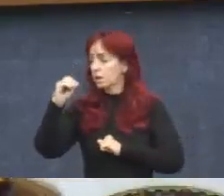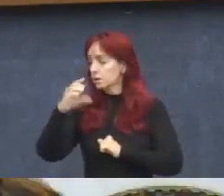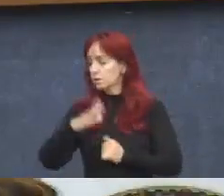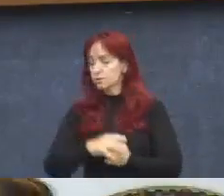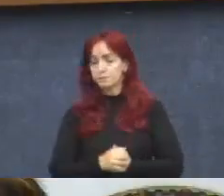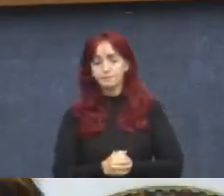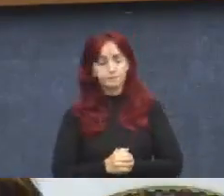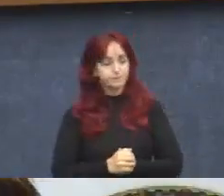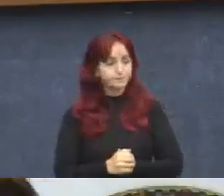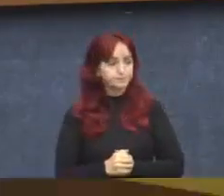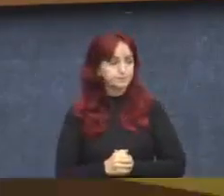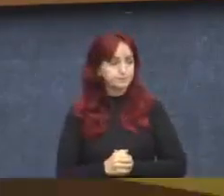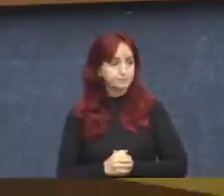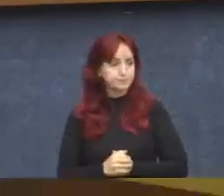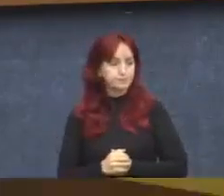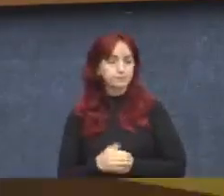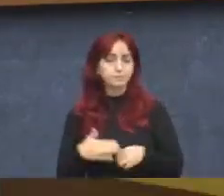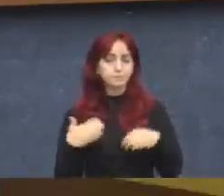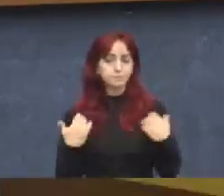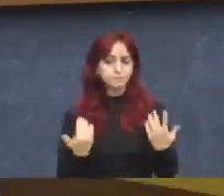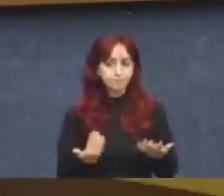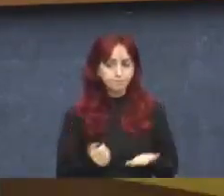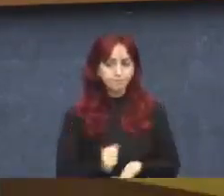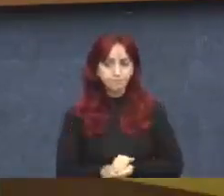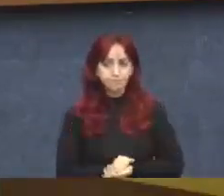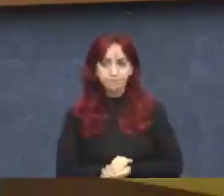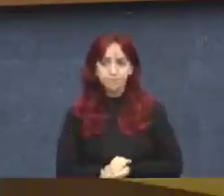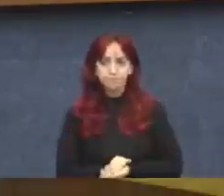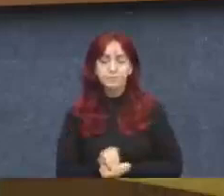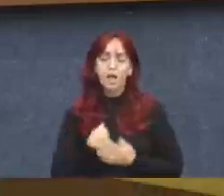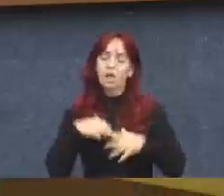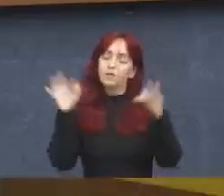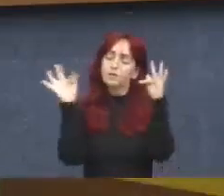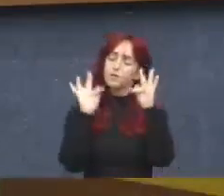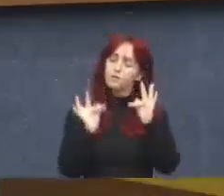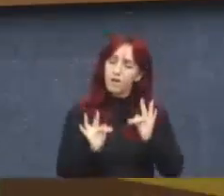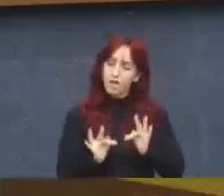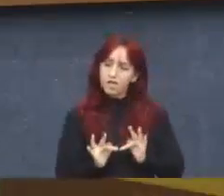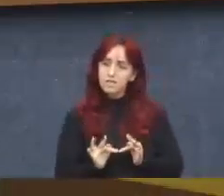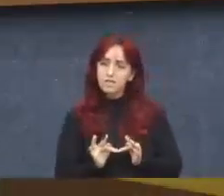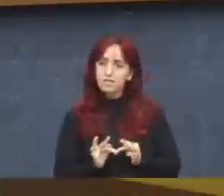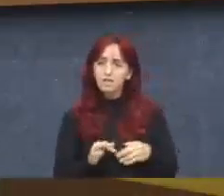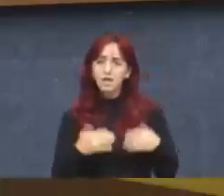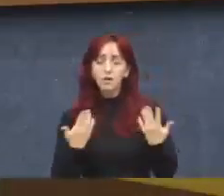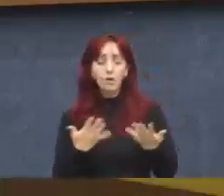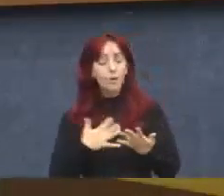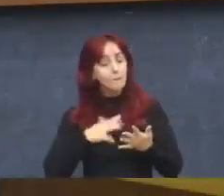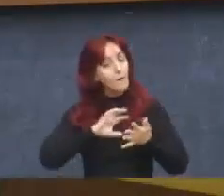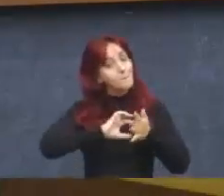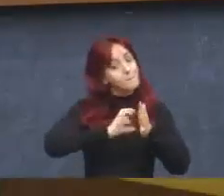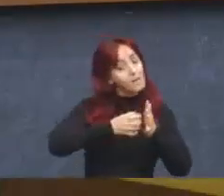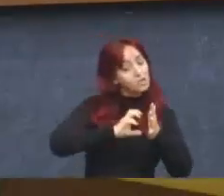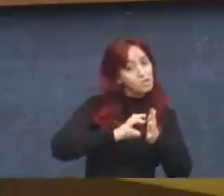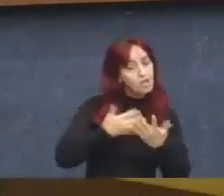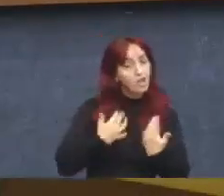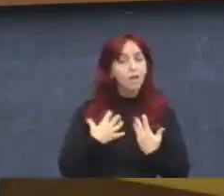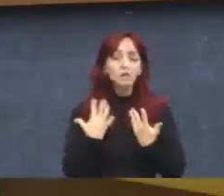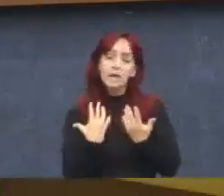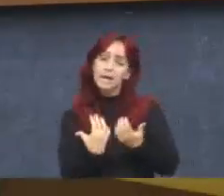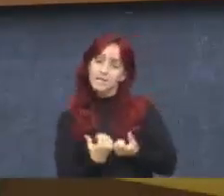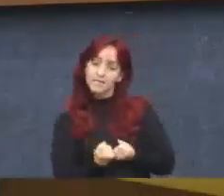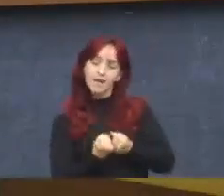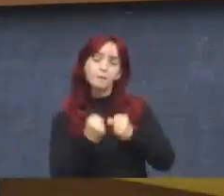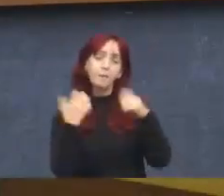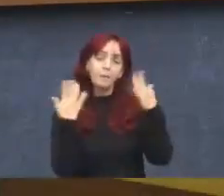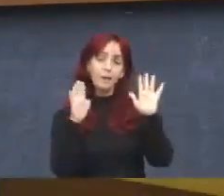Trabalhadores. Bom, presidente, eu fico muito feliz do meu partido receber os parabéns